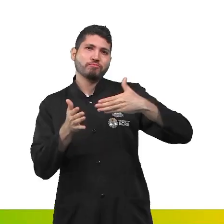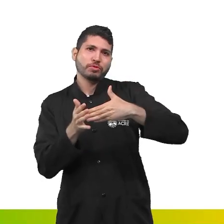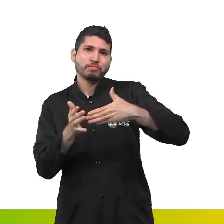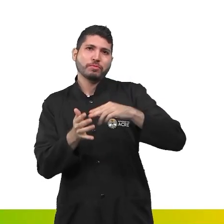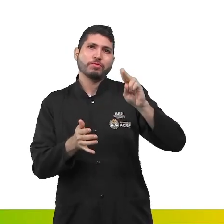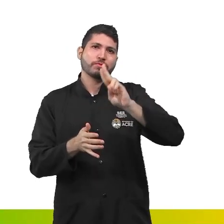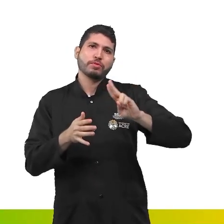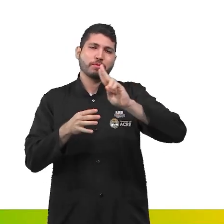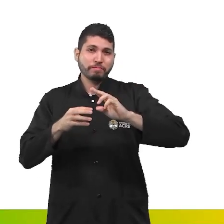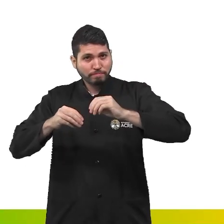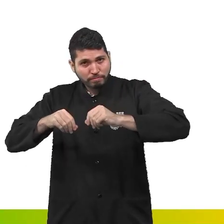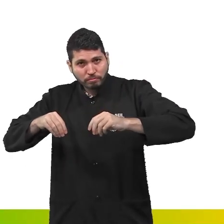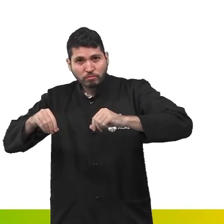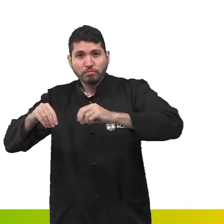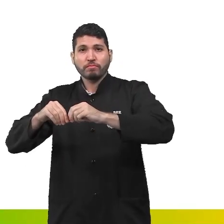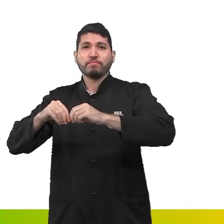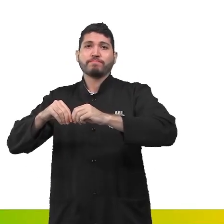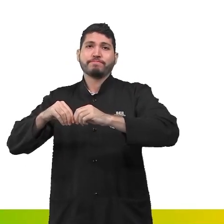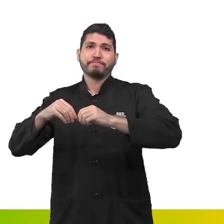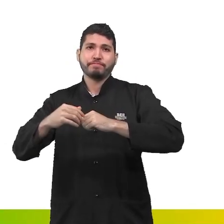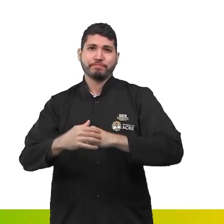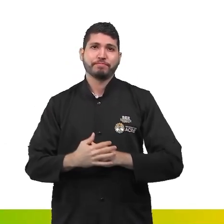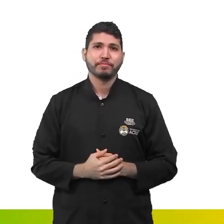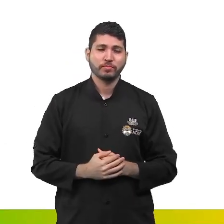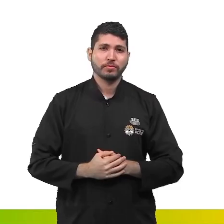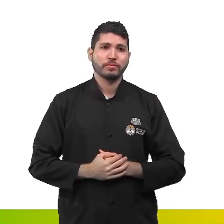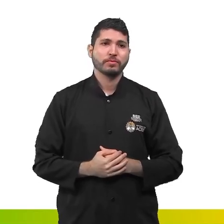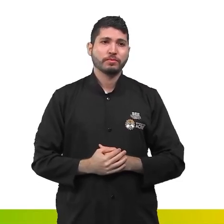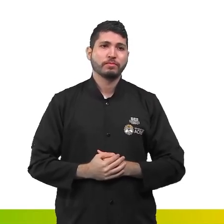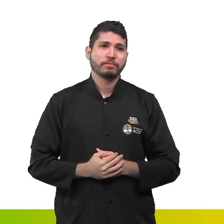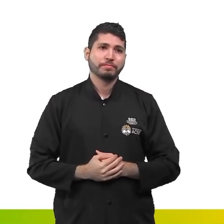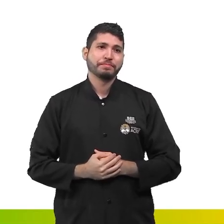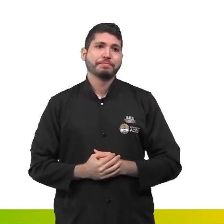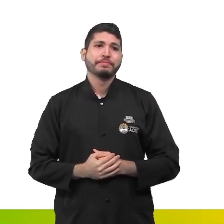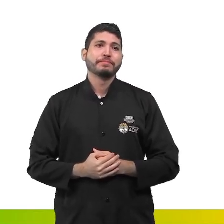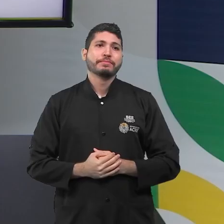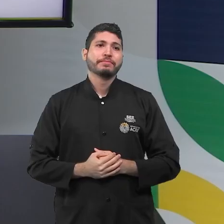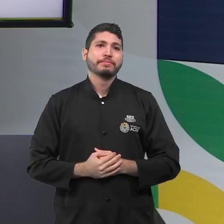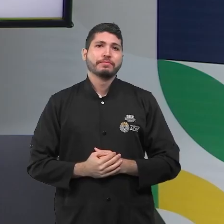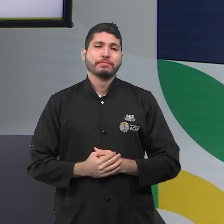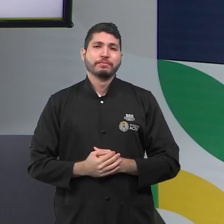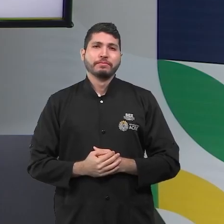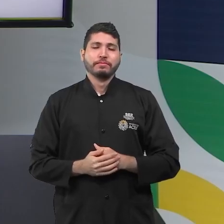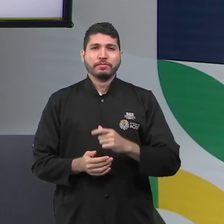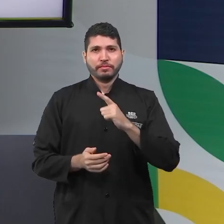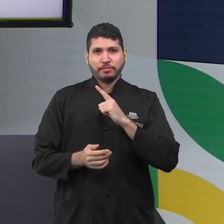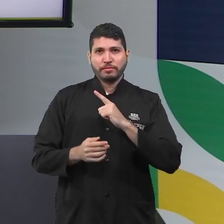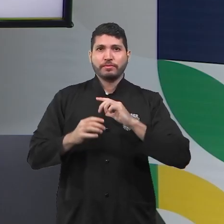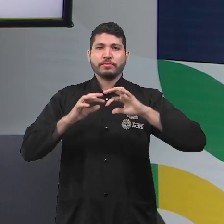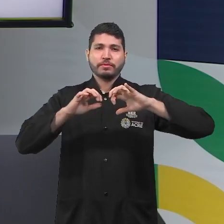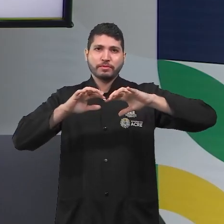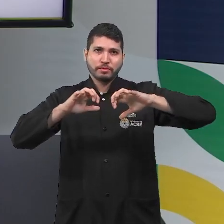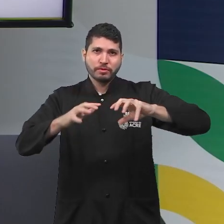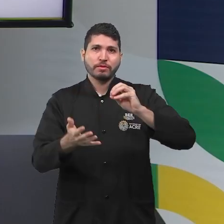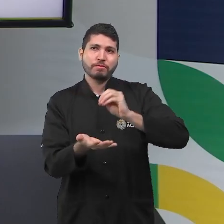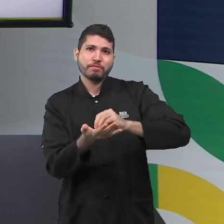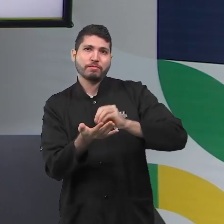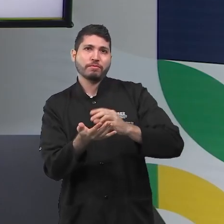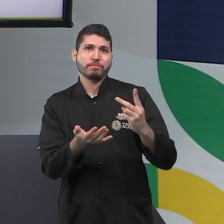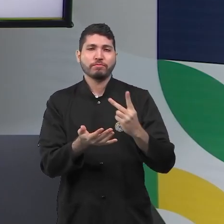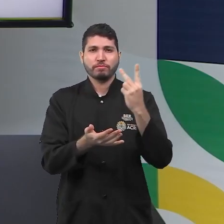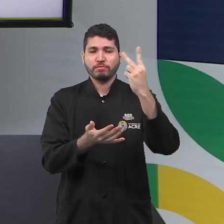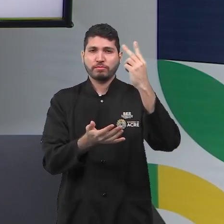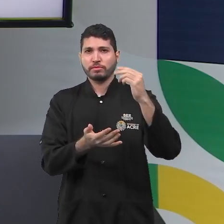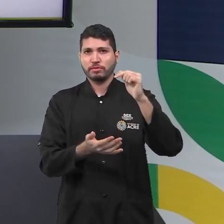a exploração. Num primeiro momento, nós tivemos a exploração da mão de obra local, os nativos, aqui